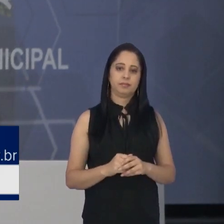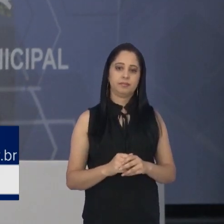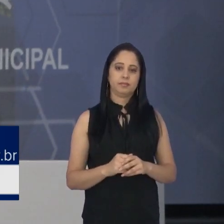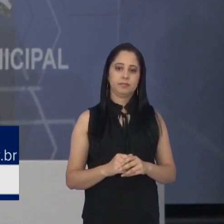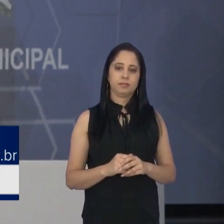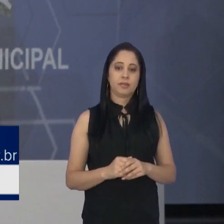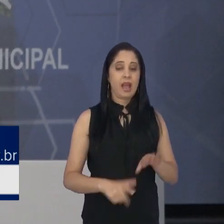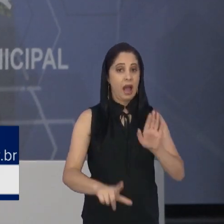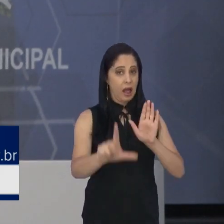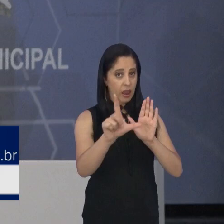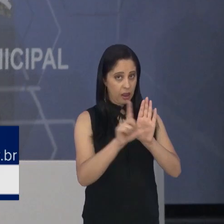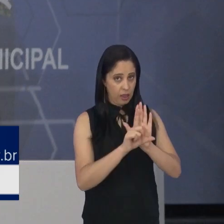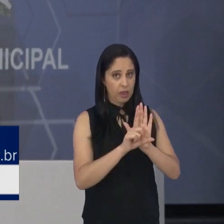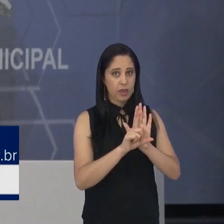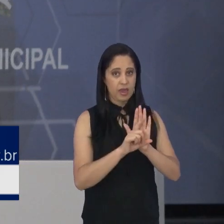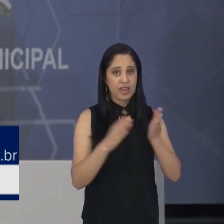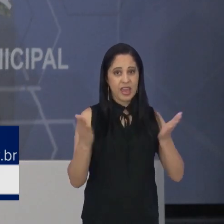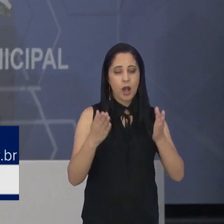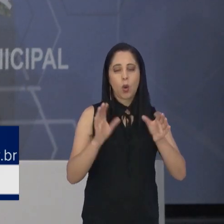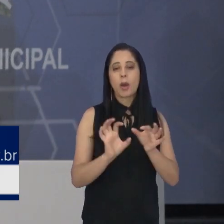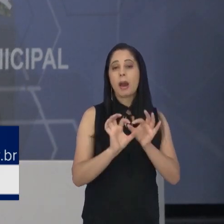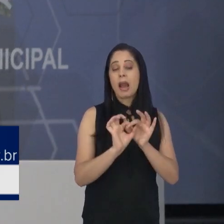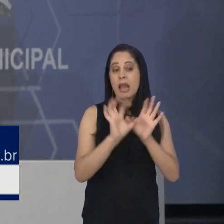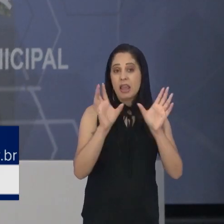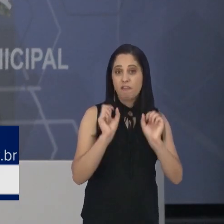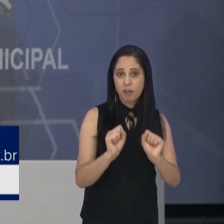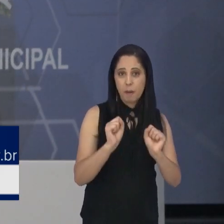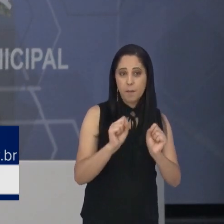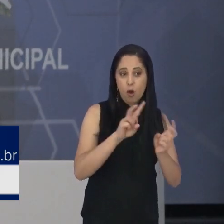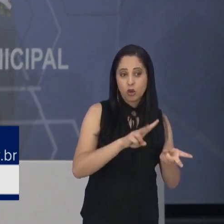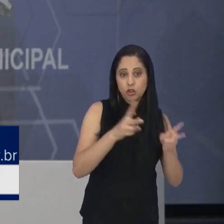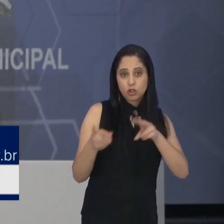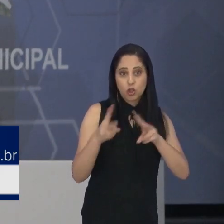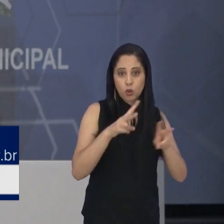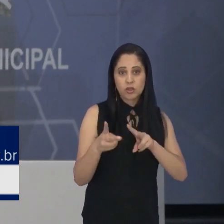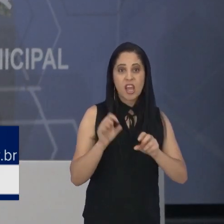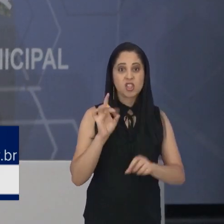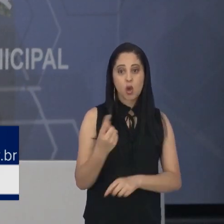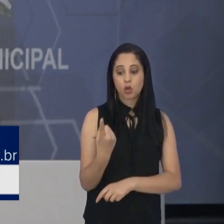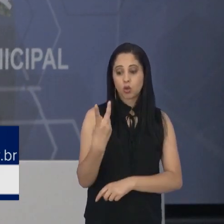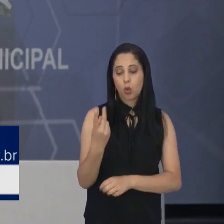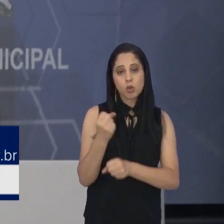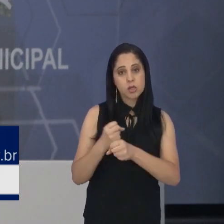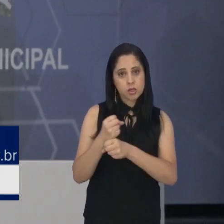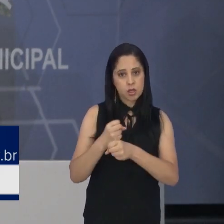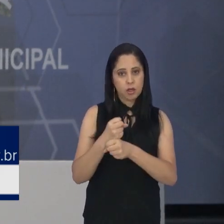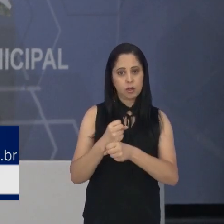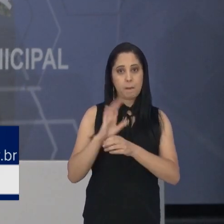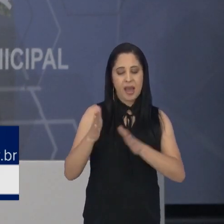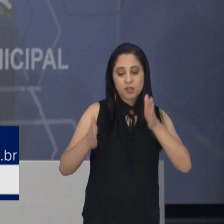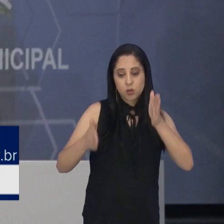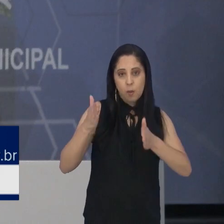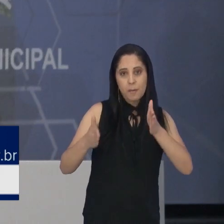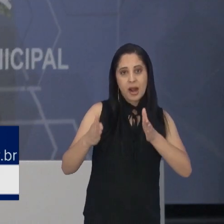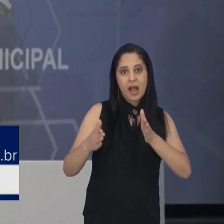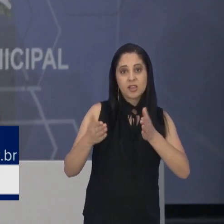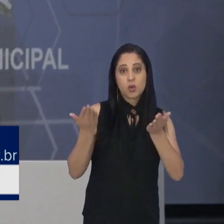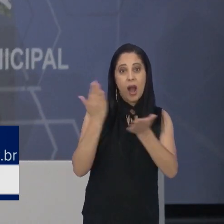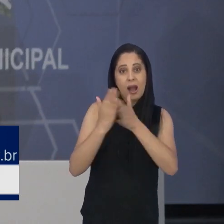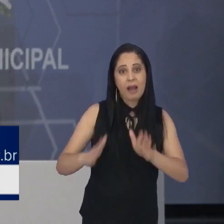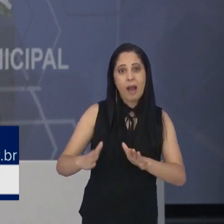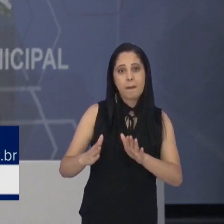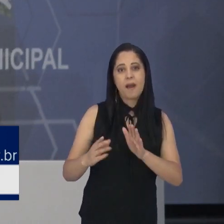A lei que autorizou a atual concessão previa que os contratos poderiam durar apenas 12 anos. Este prazo terminaria em fevereiro de